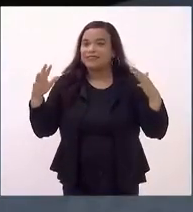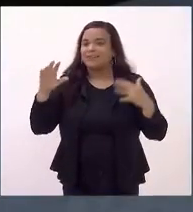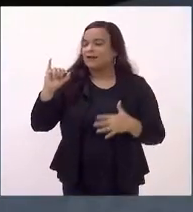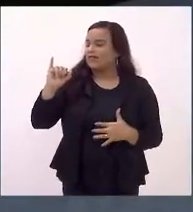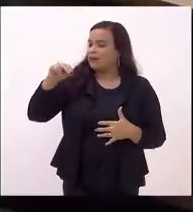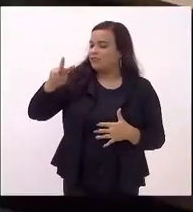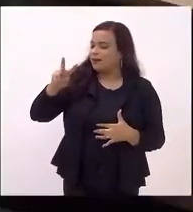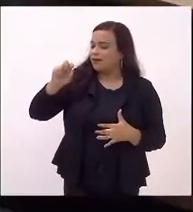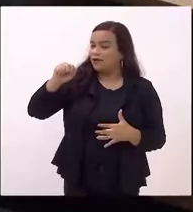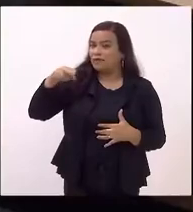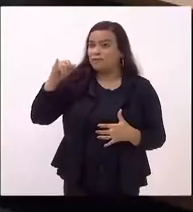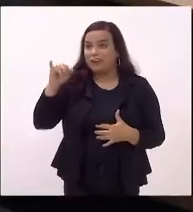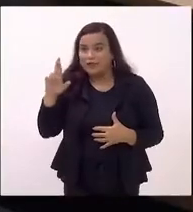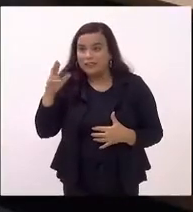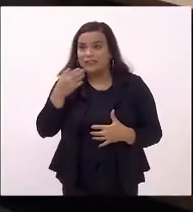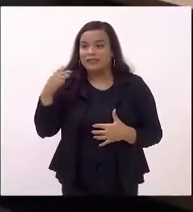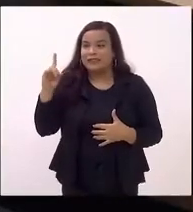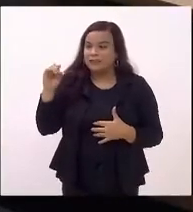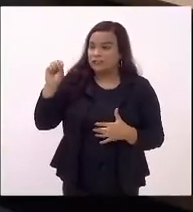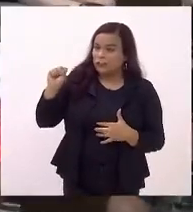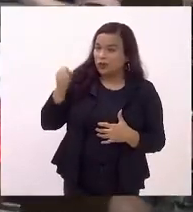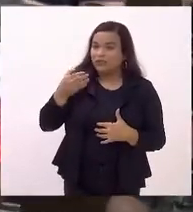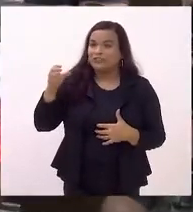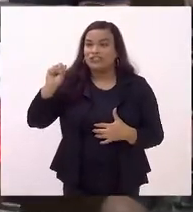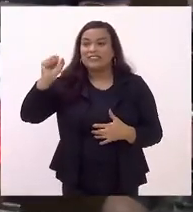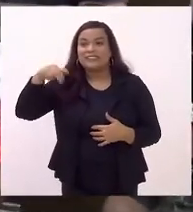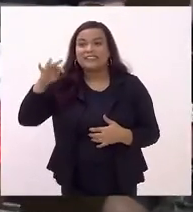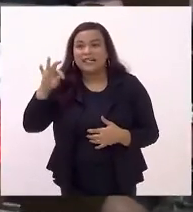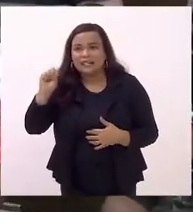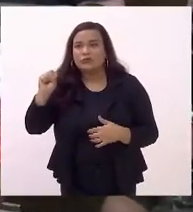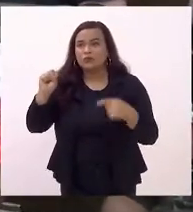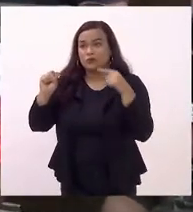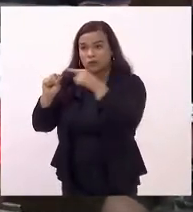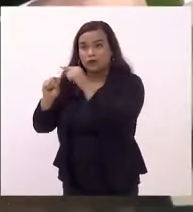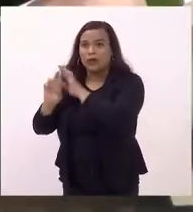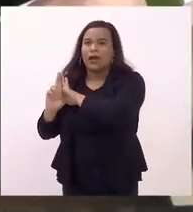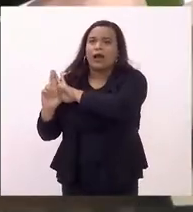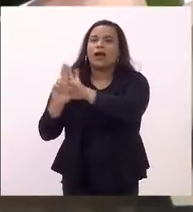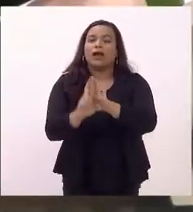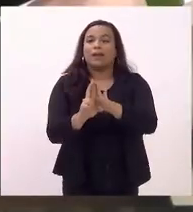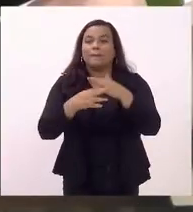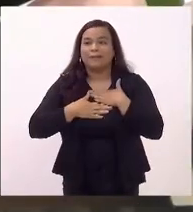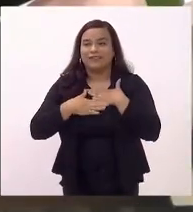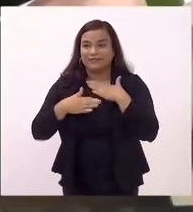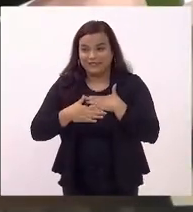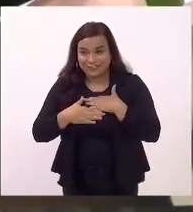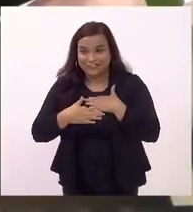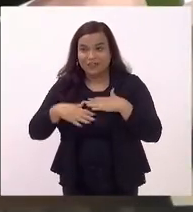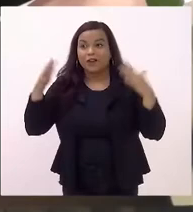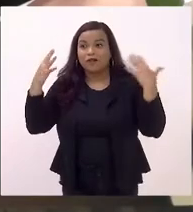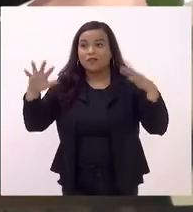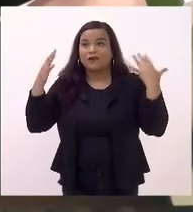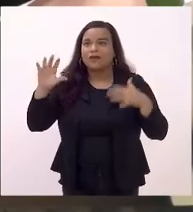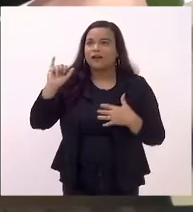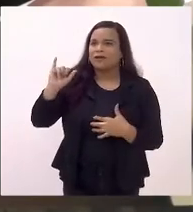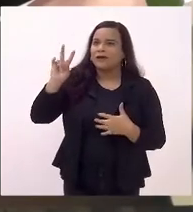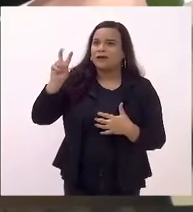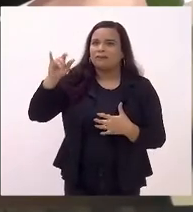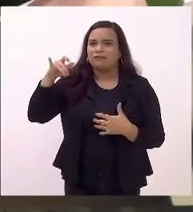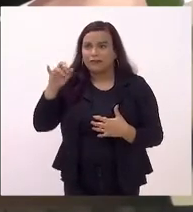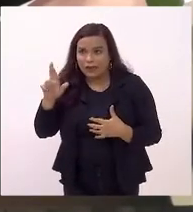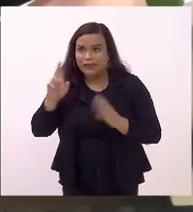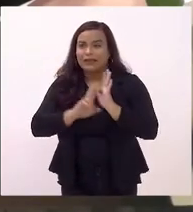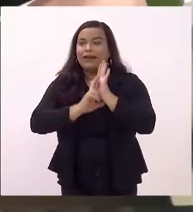Ivani dos Santos, que você me representa, Ivani. Vive Ivani! Ivani nos